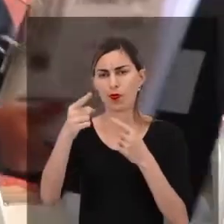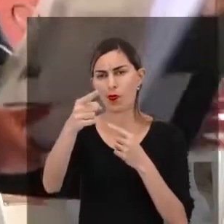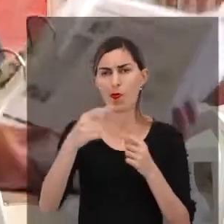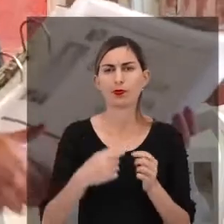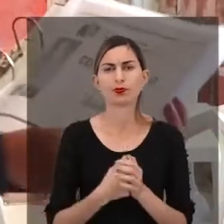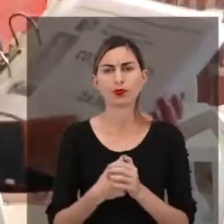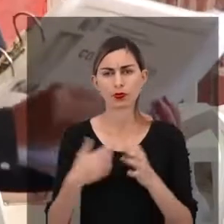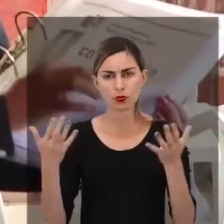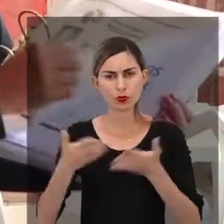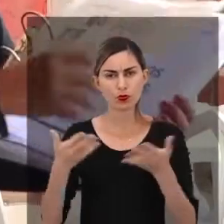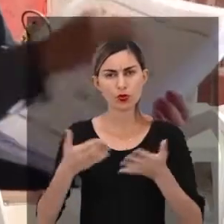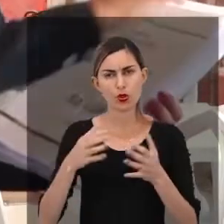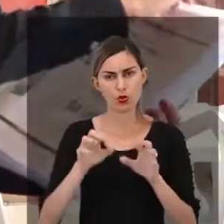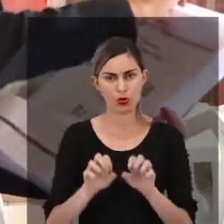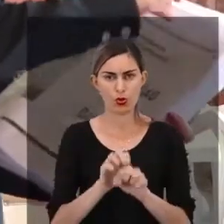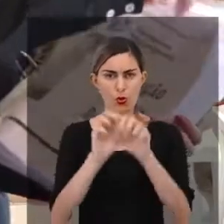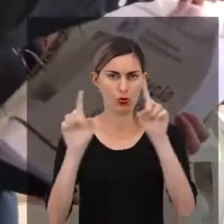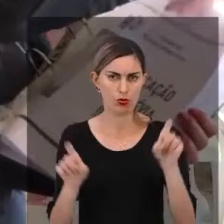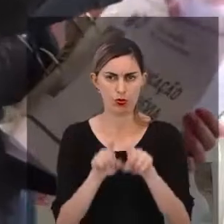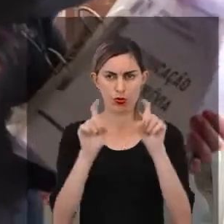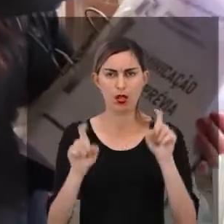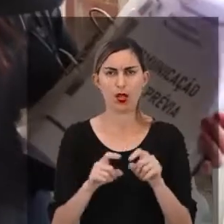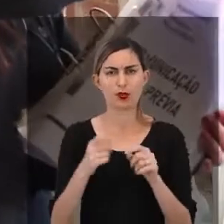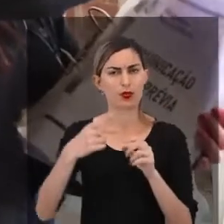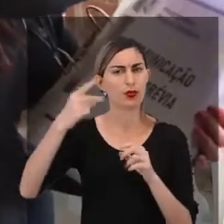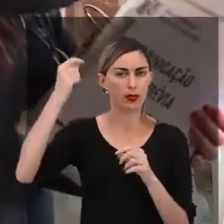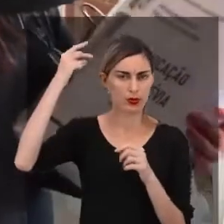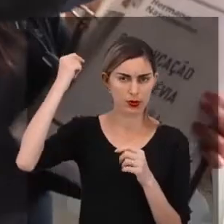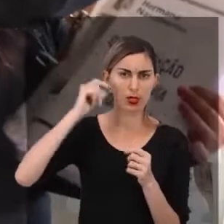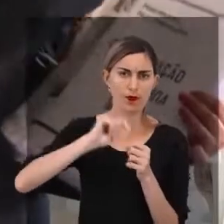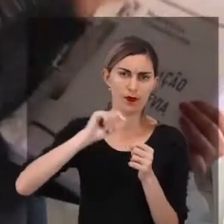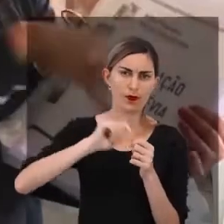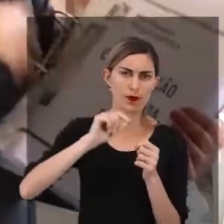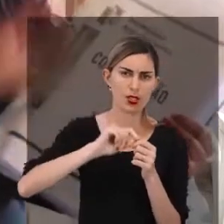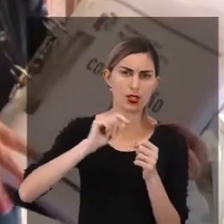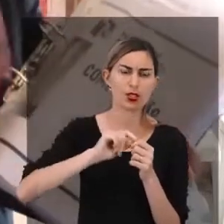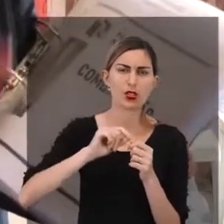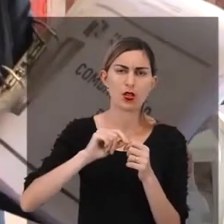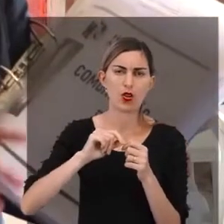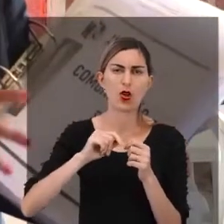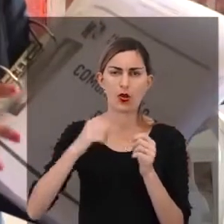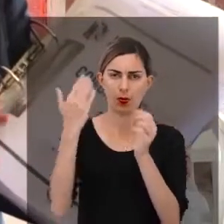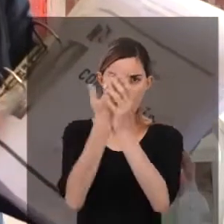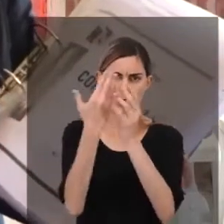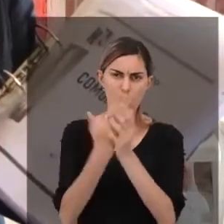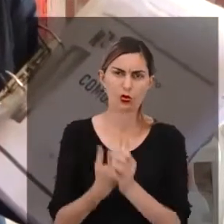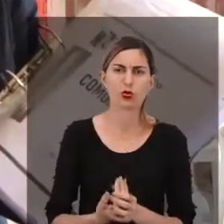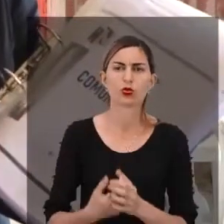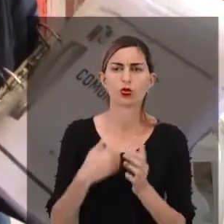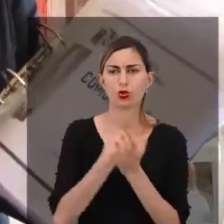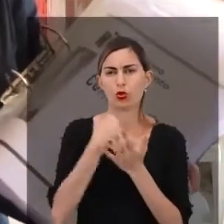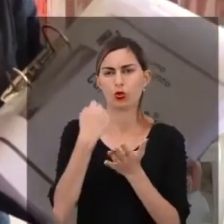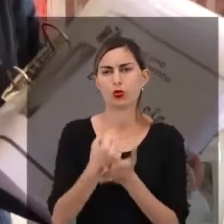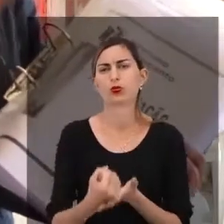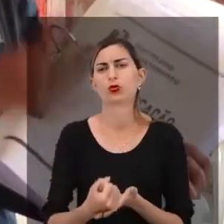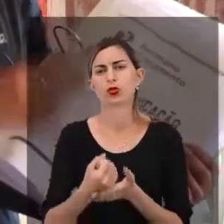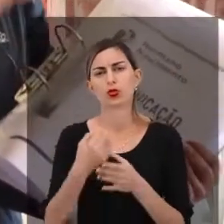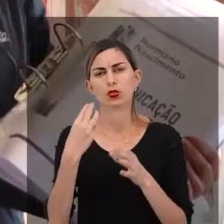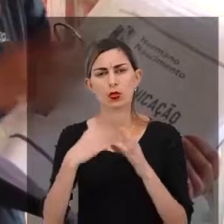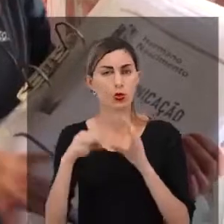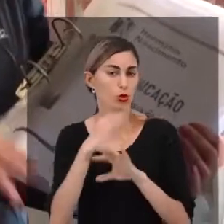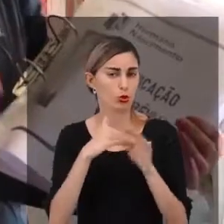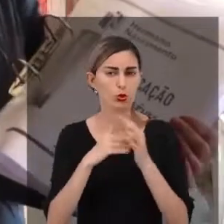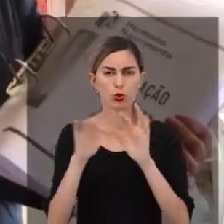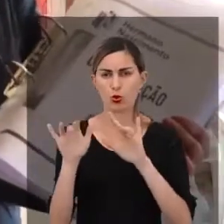obra, né? Que hoje é online. Antigamente a gente fazia pelo protocolava um documento no site,